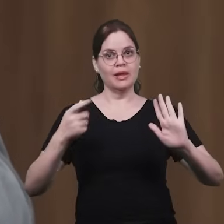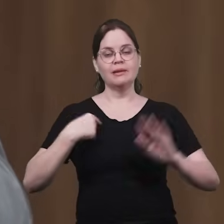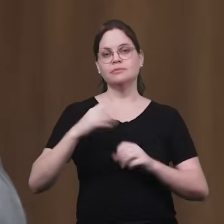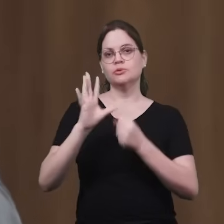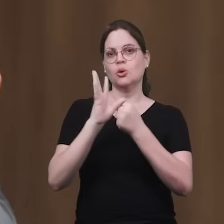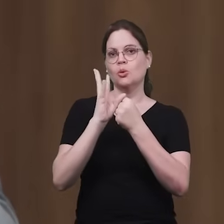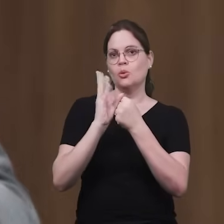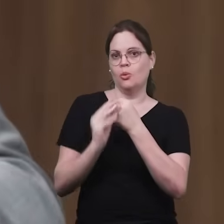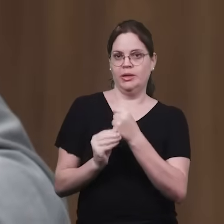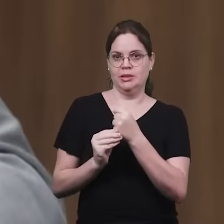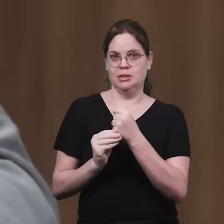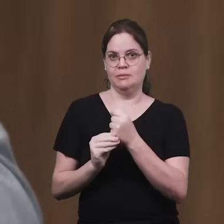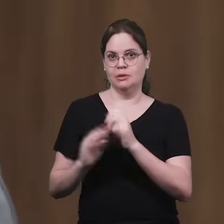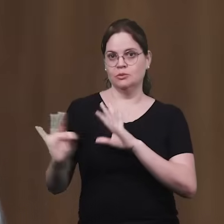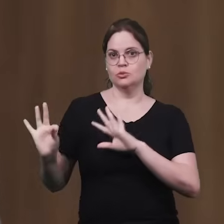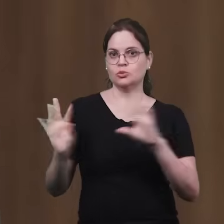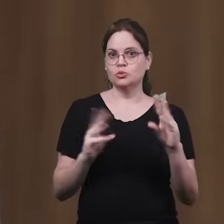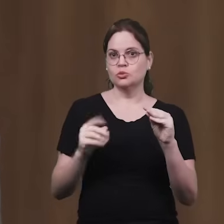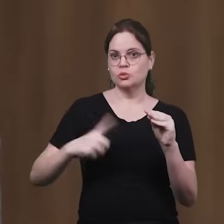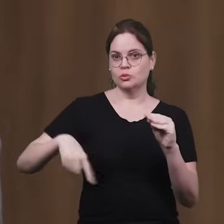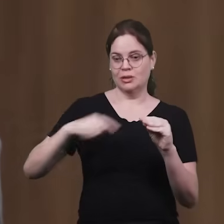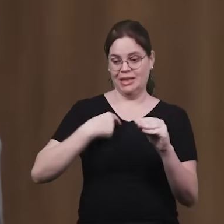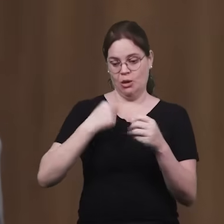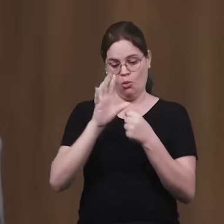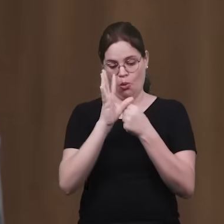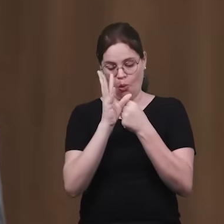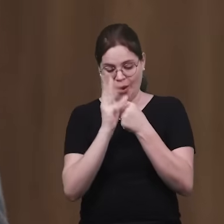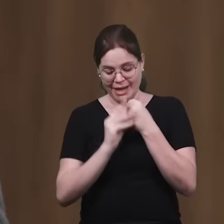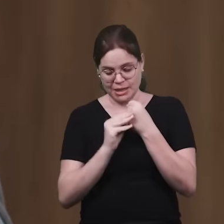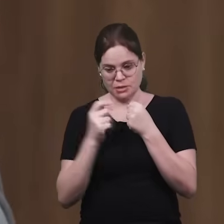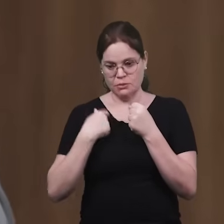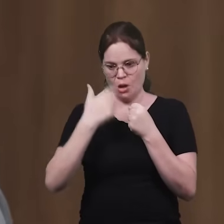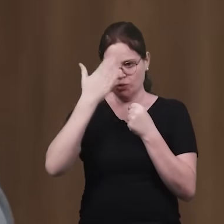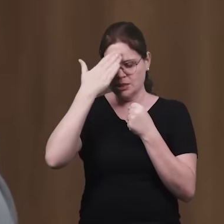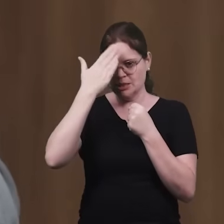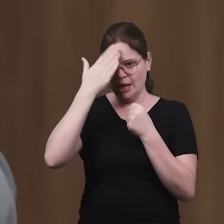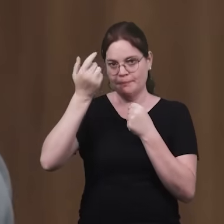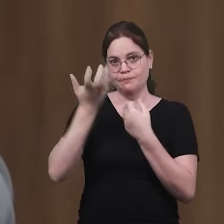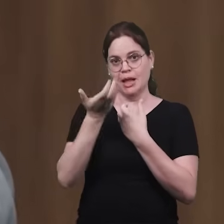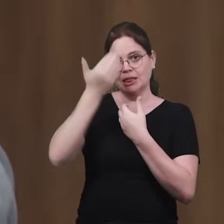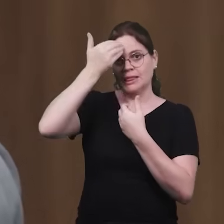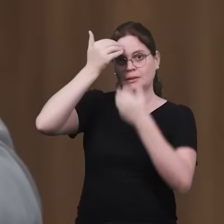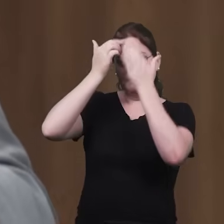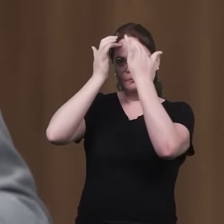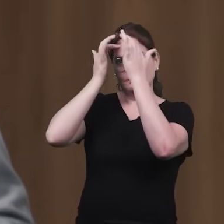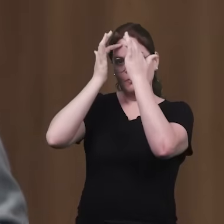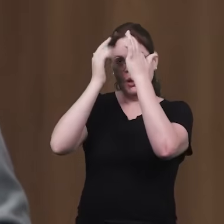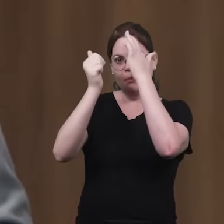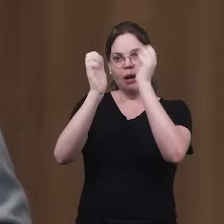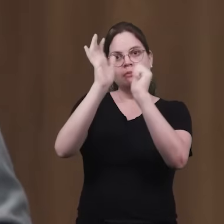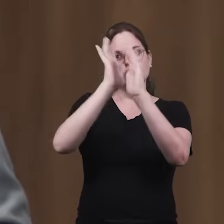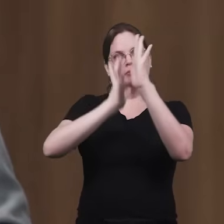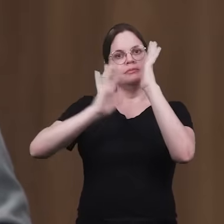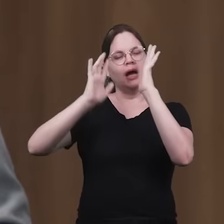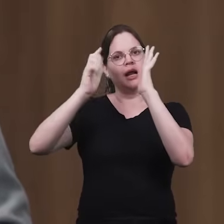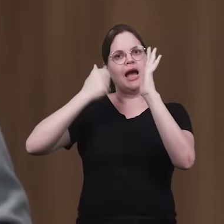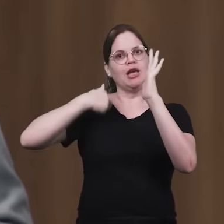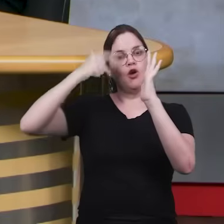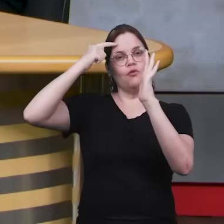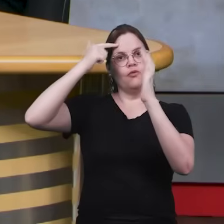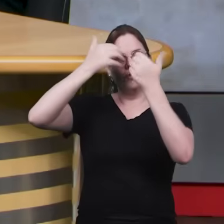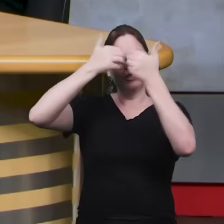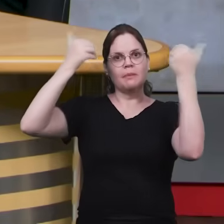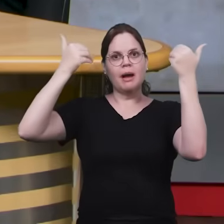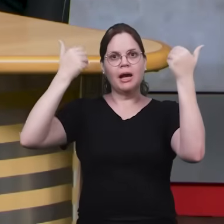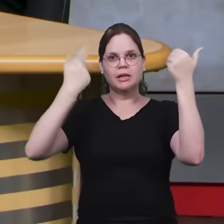do conhecimento e de tudo que o conhecimento nos dá para servir de filtro para uma mensagem que entra. É o que está explícito. É